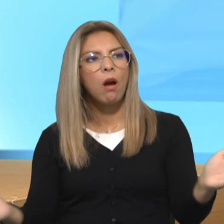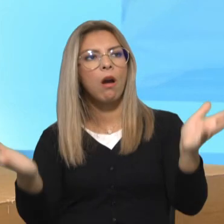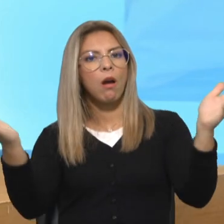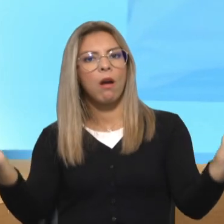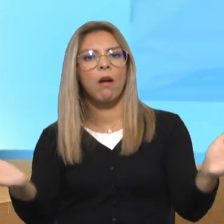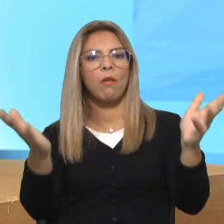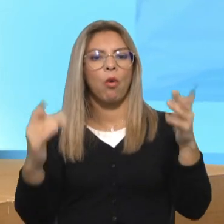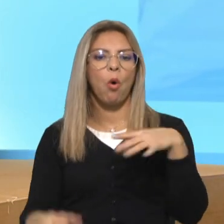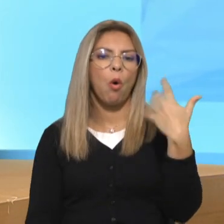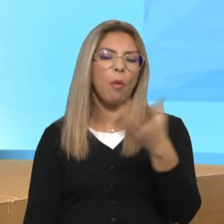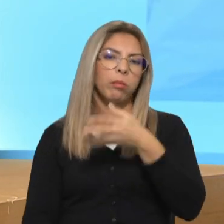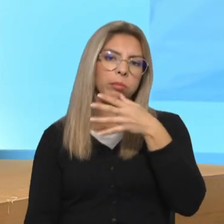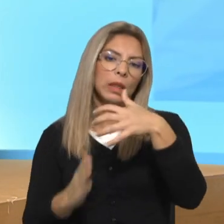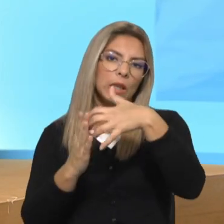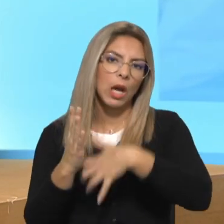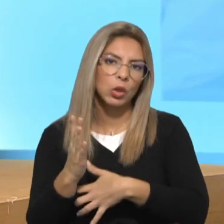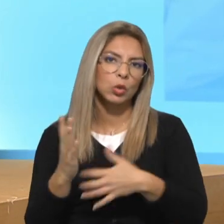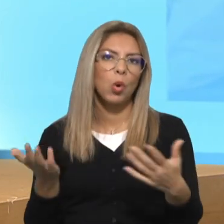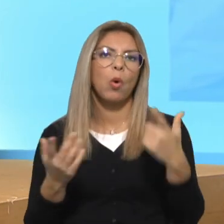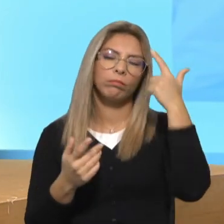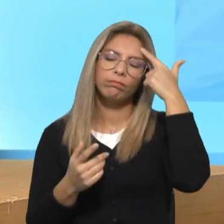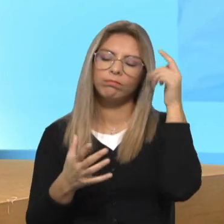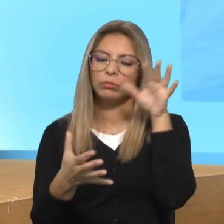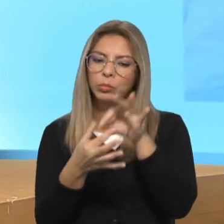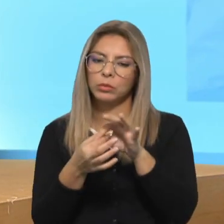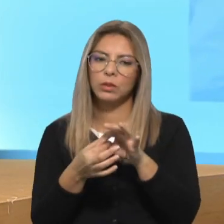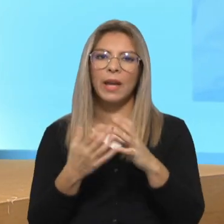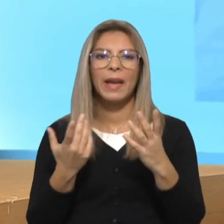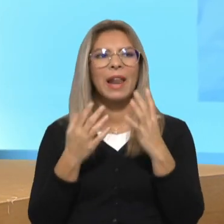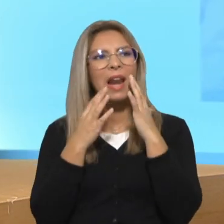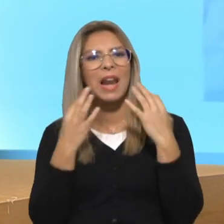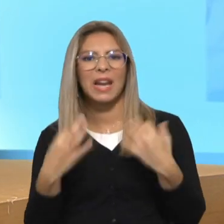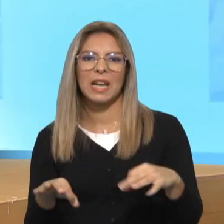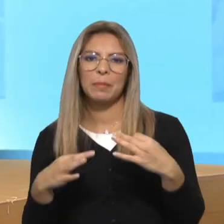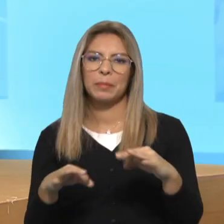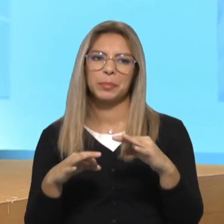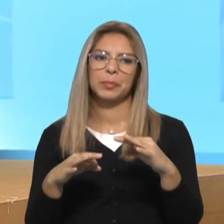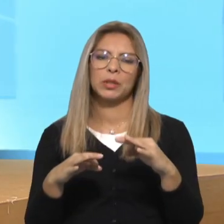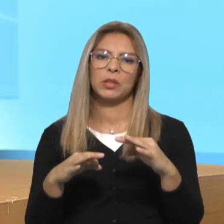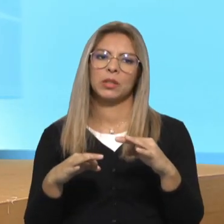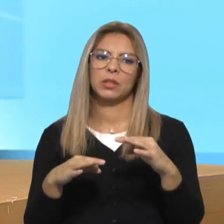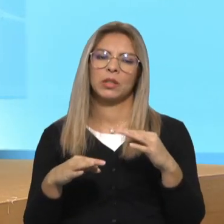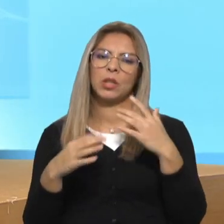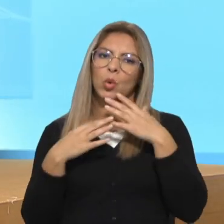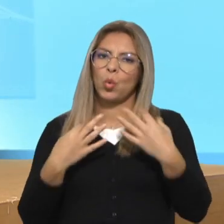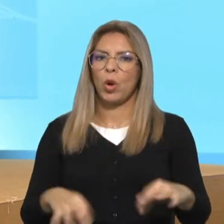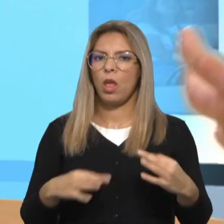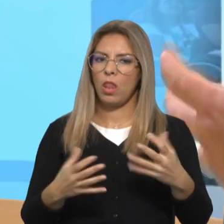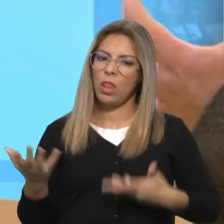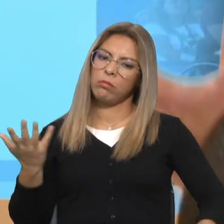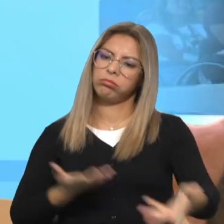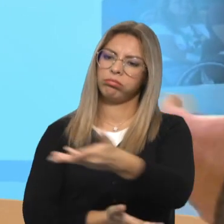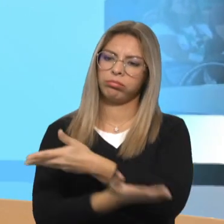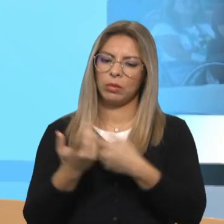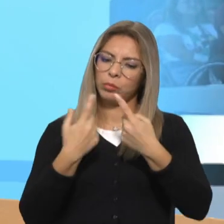ouvir uma palavra, vamos meditar sobre isto. Diz as coisas assim de uma forma muito natural, como em qualquer reunião que se faz num